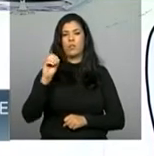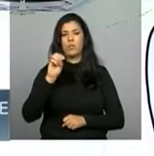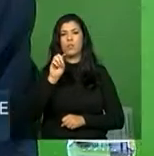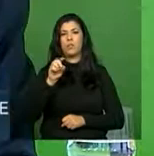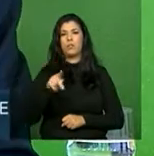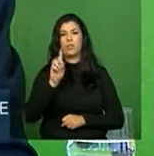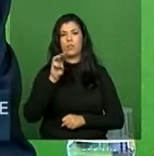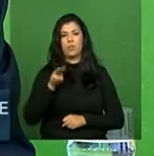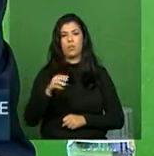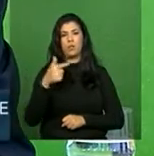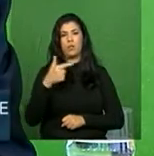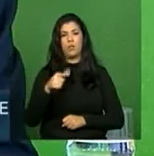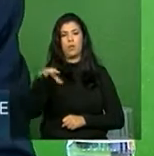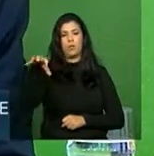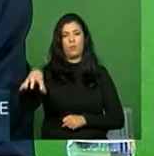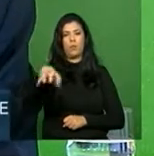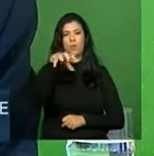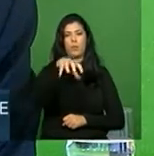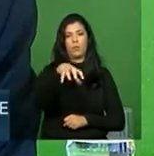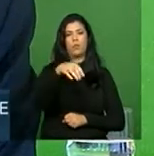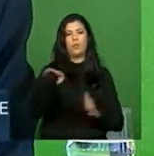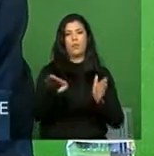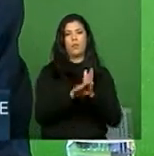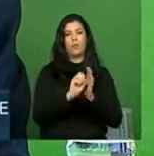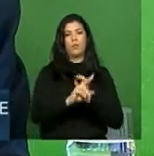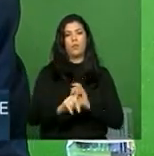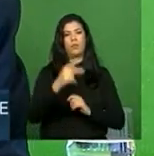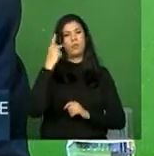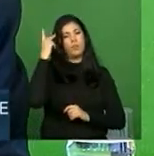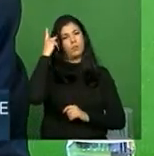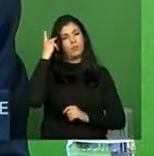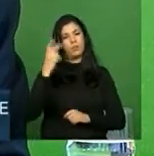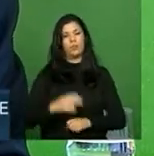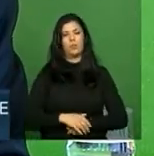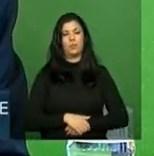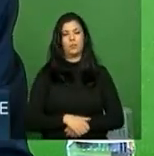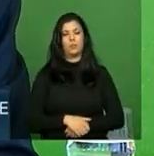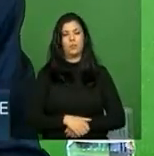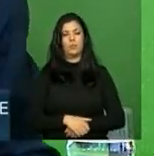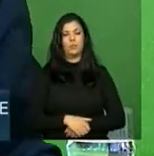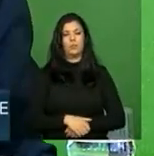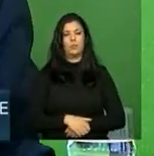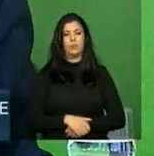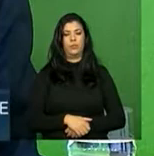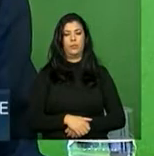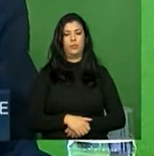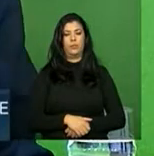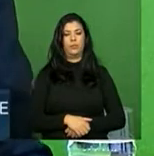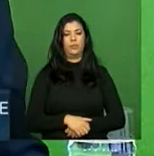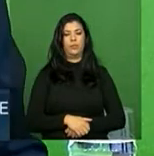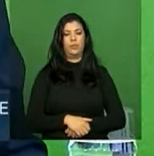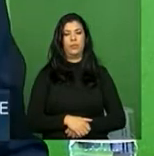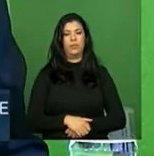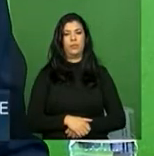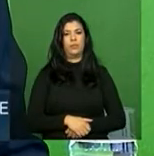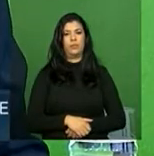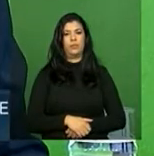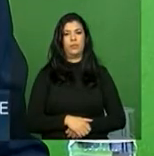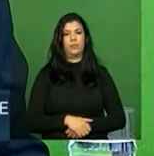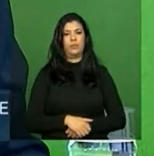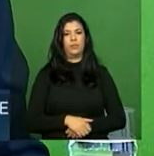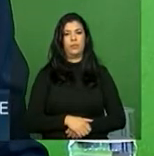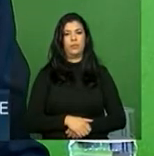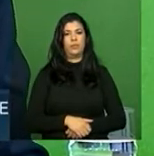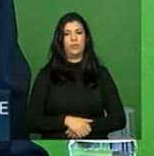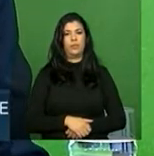duas estações aí nós chegamos lá no extremo sul de São Paulo o guardador Jefferson as rotas